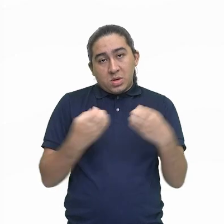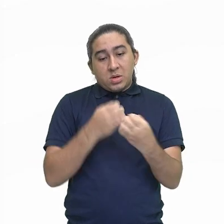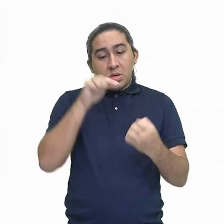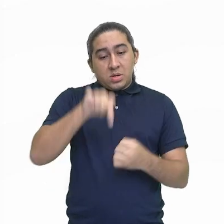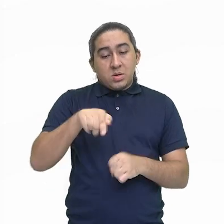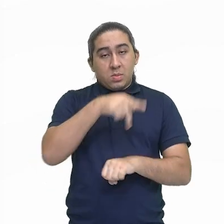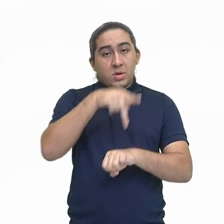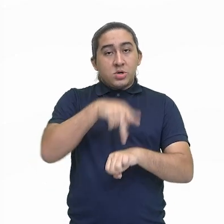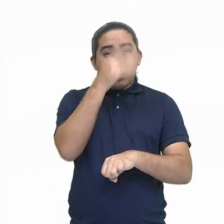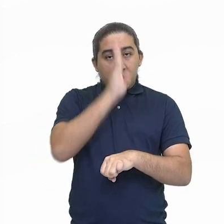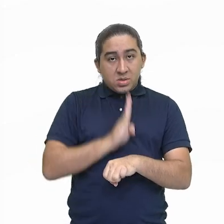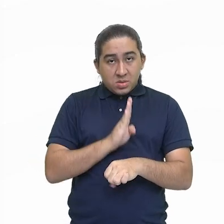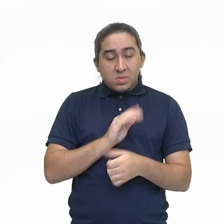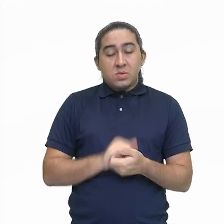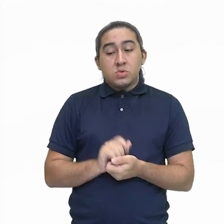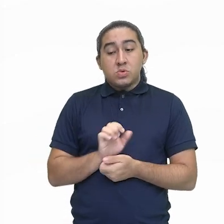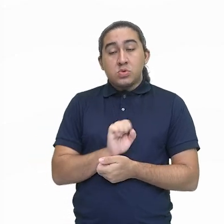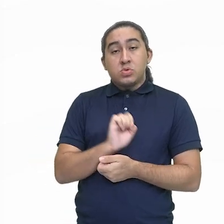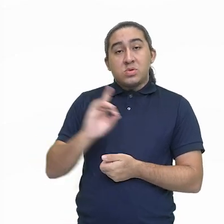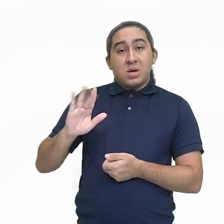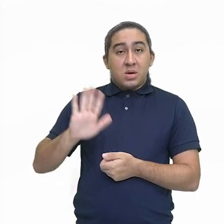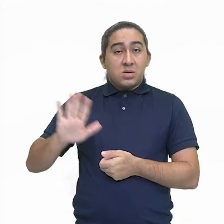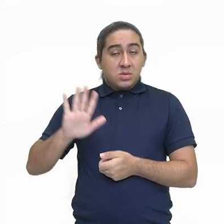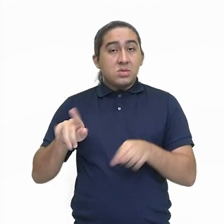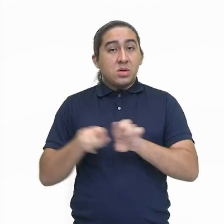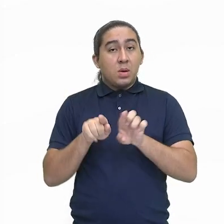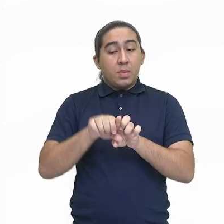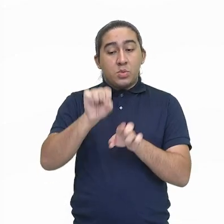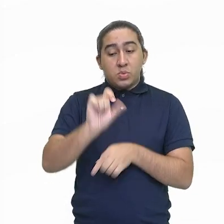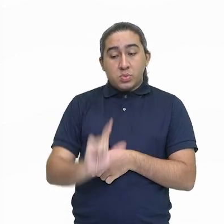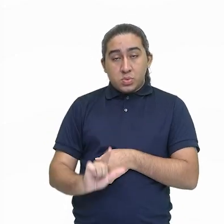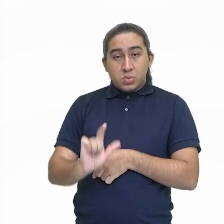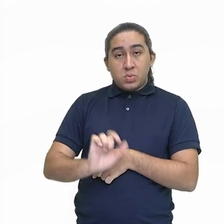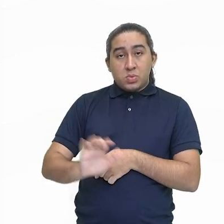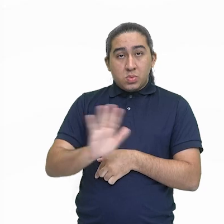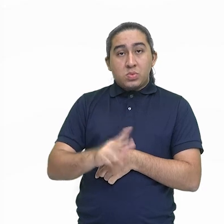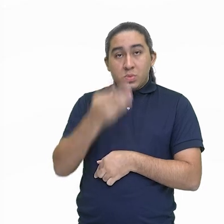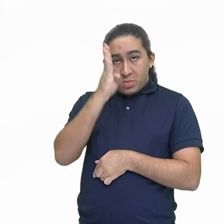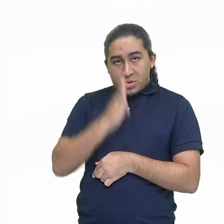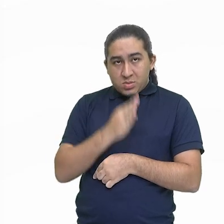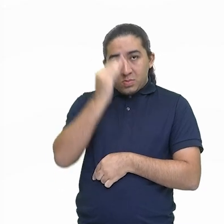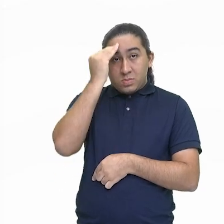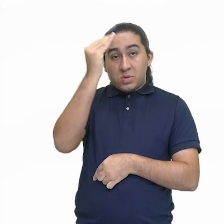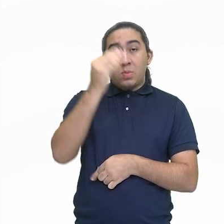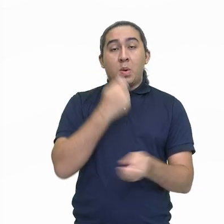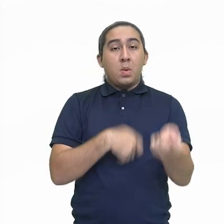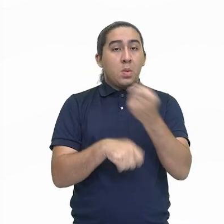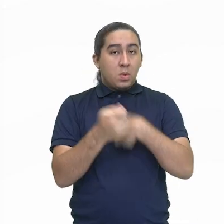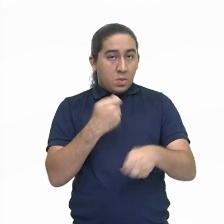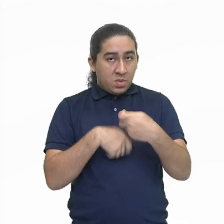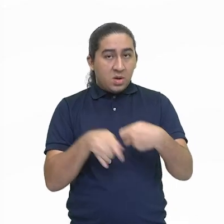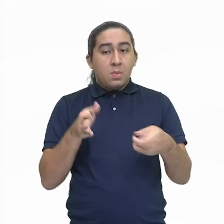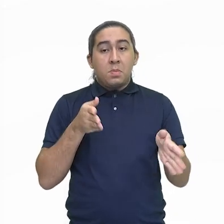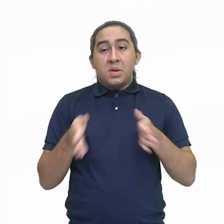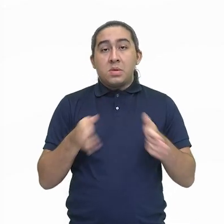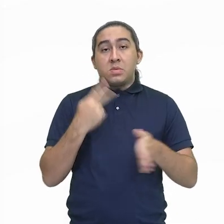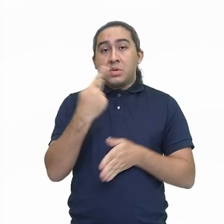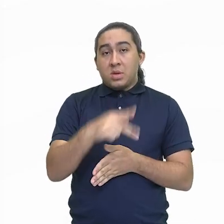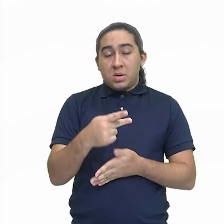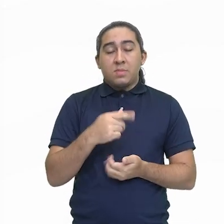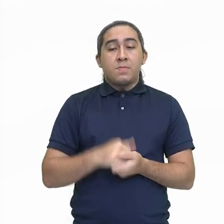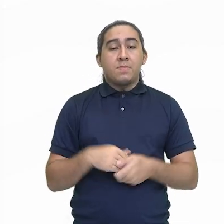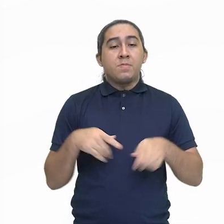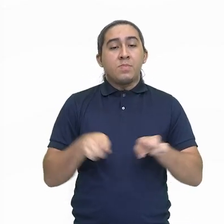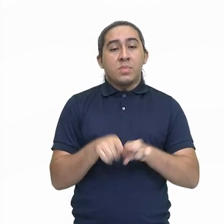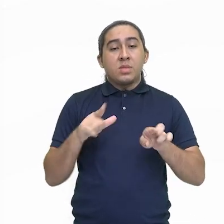no Sudeste e principalmente no Sul do Brasil, né, por conta da atividade econômica durante esse período, né? A gente tem